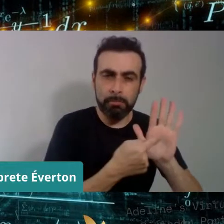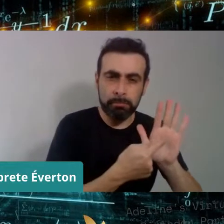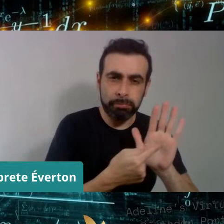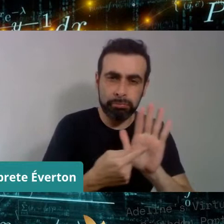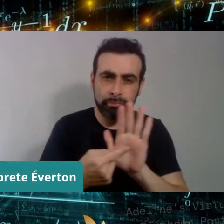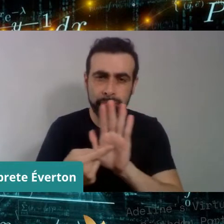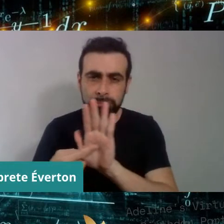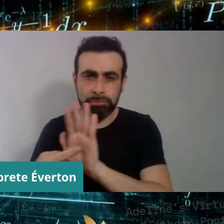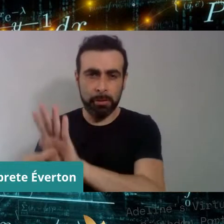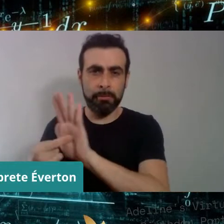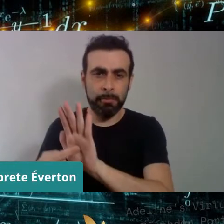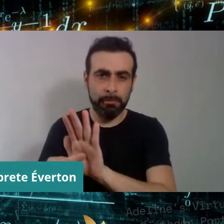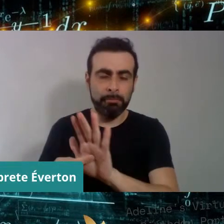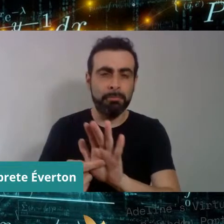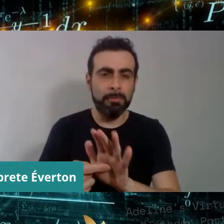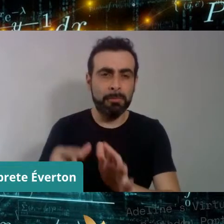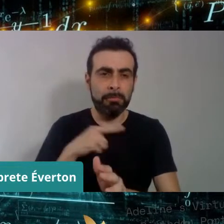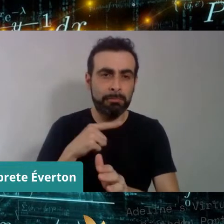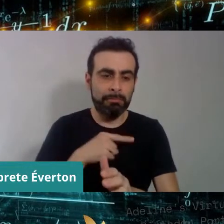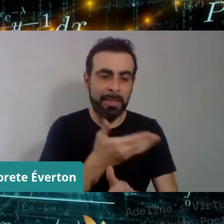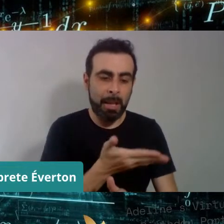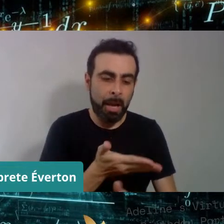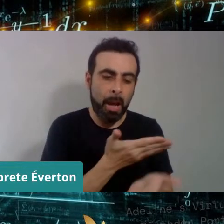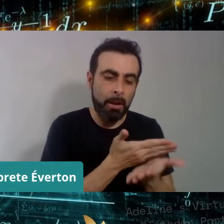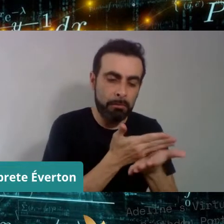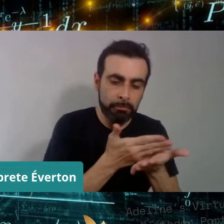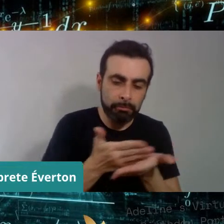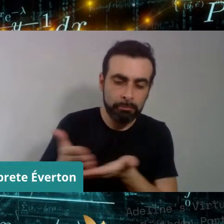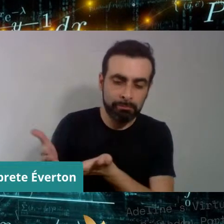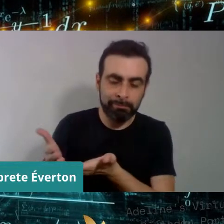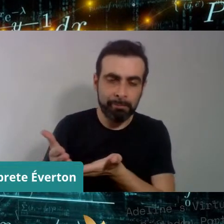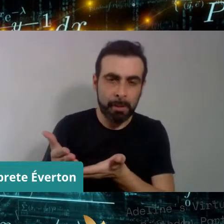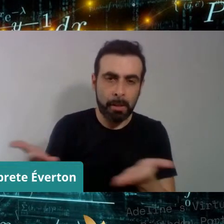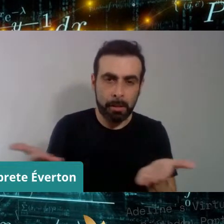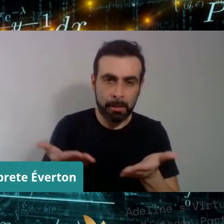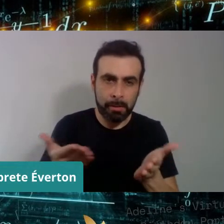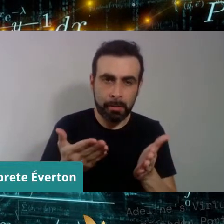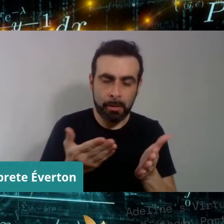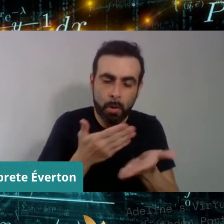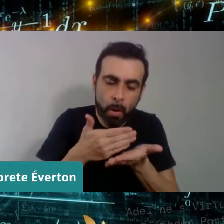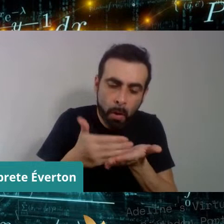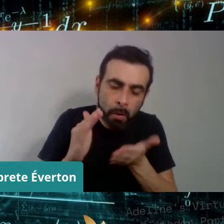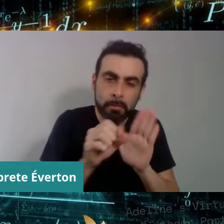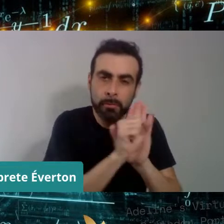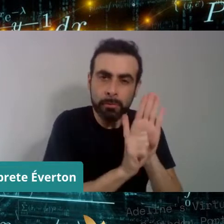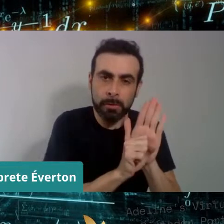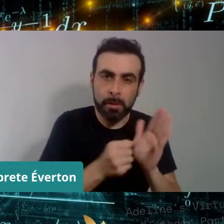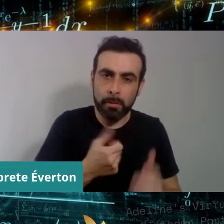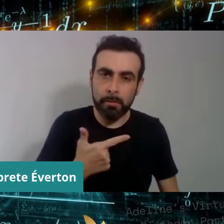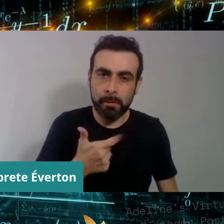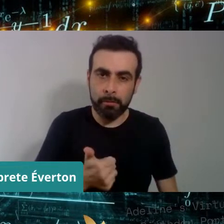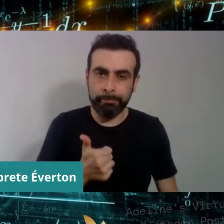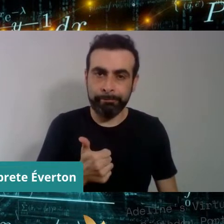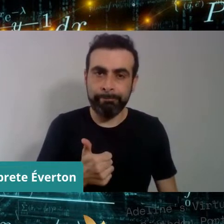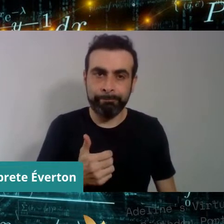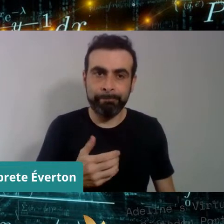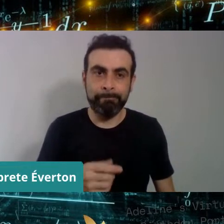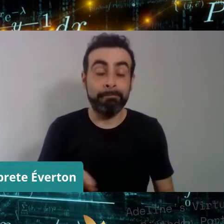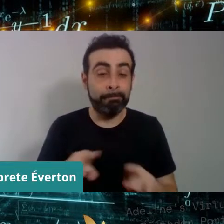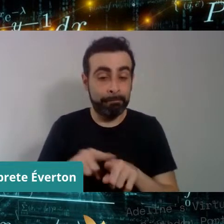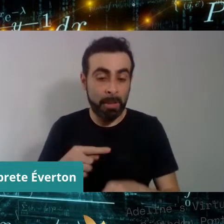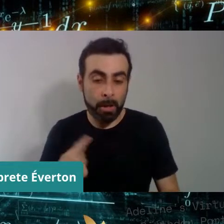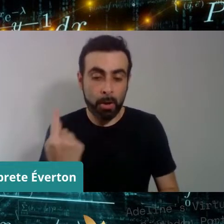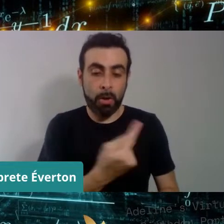longo desse início, né, desse limiar de século XXI. Nós, docentes